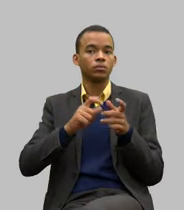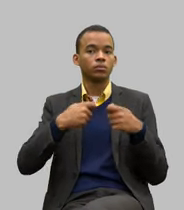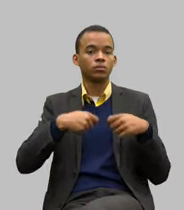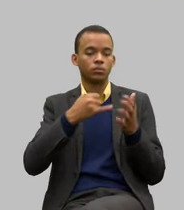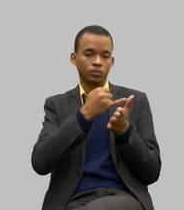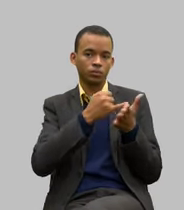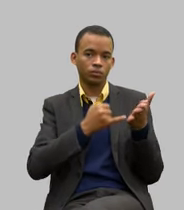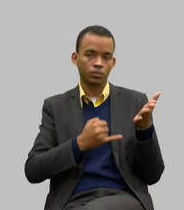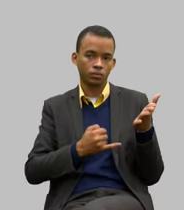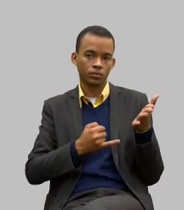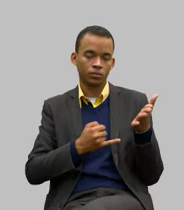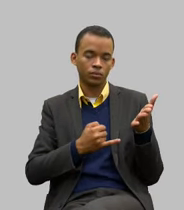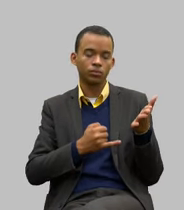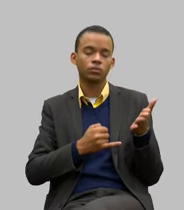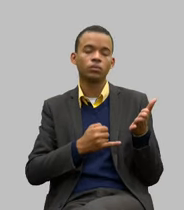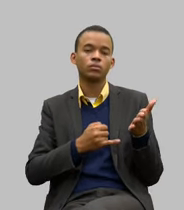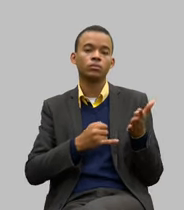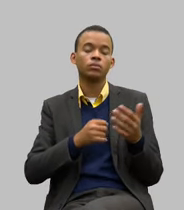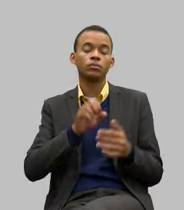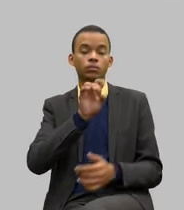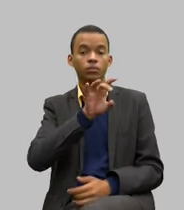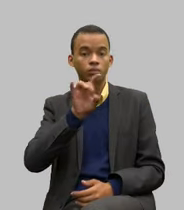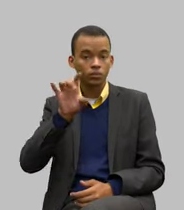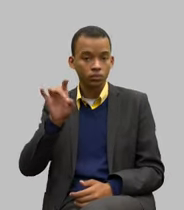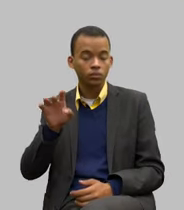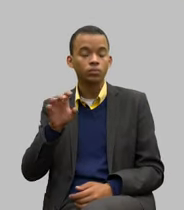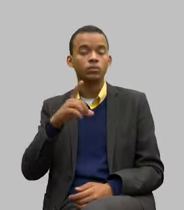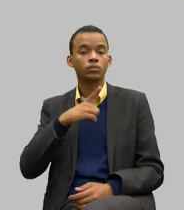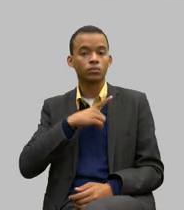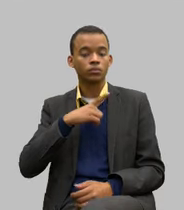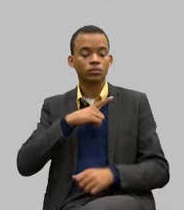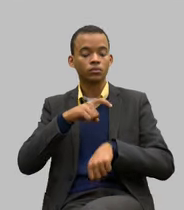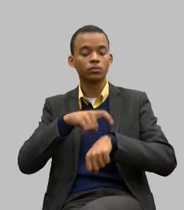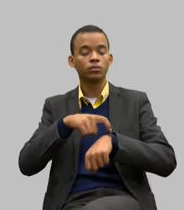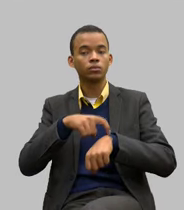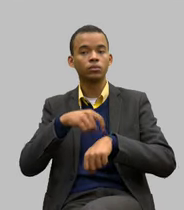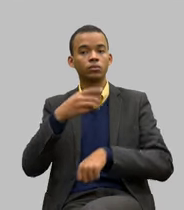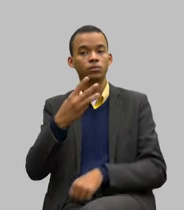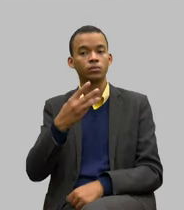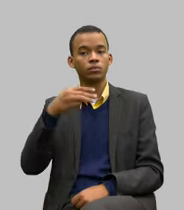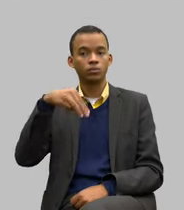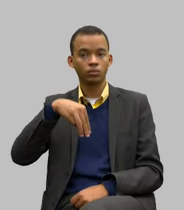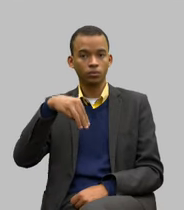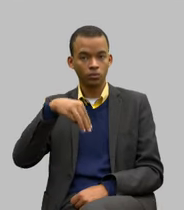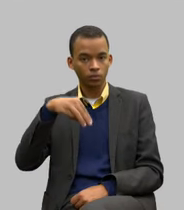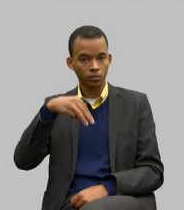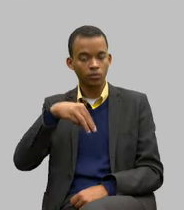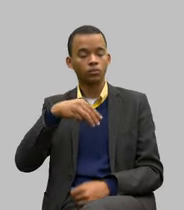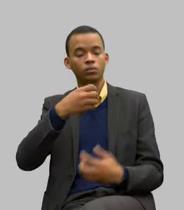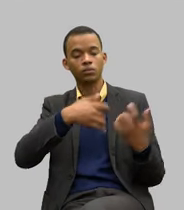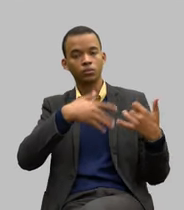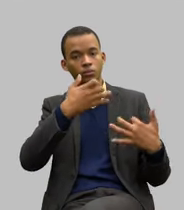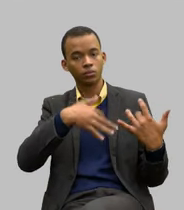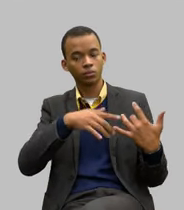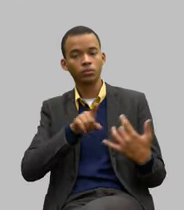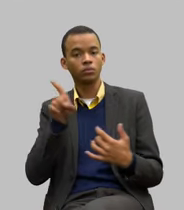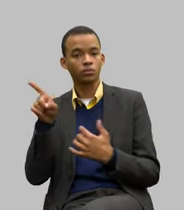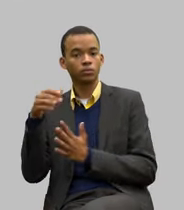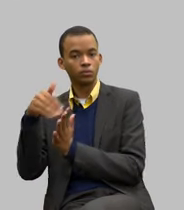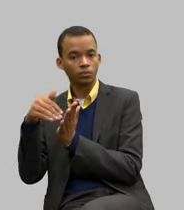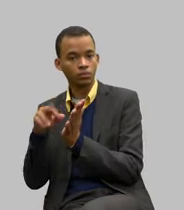da comição cada parlamentar poderá fazer uma interpelação pelo prazo de 3 minutos cada interpelação secretário disporá de 5 minutos para